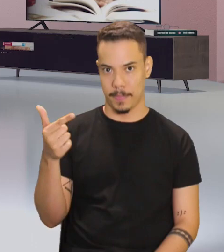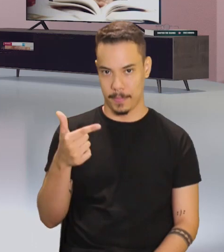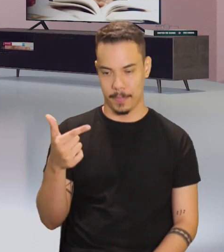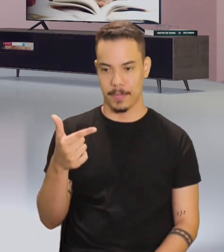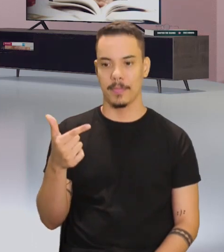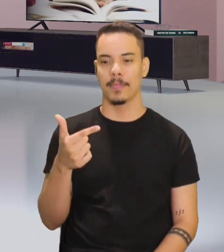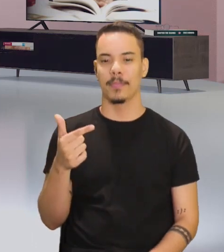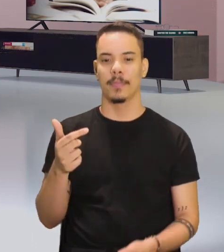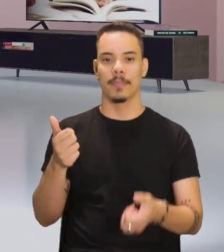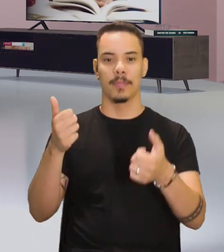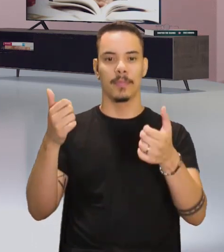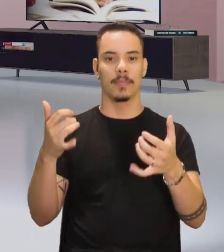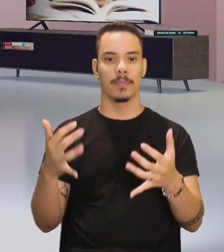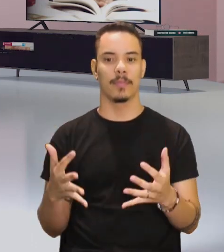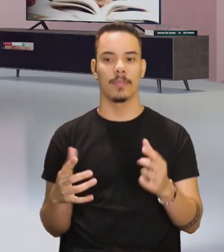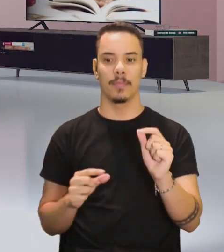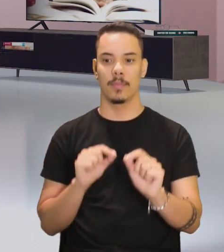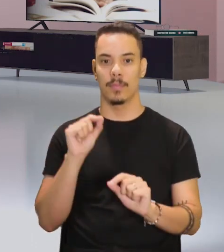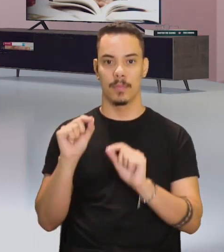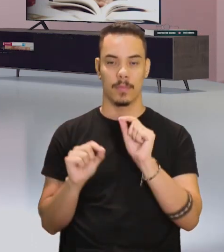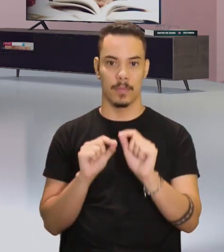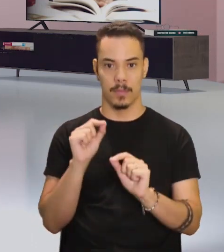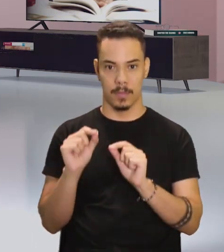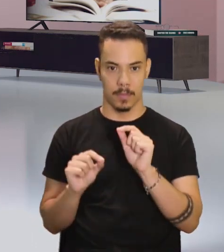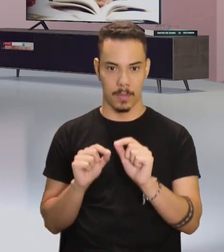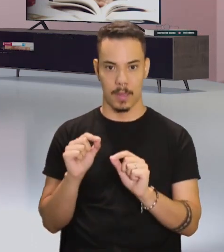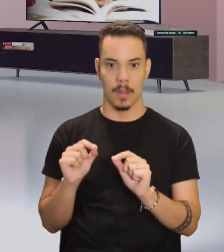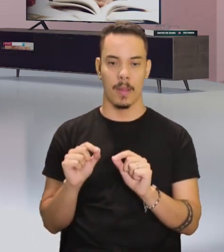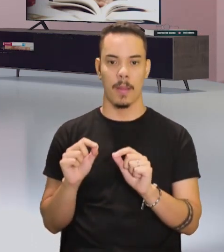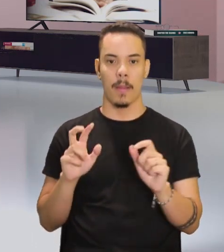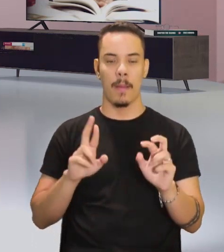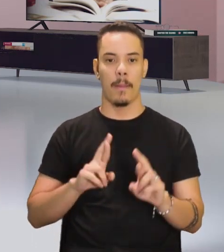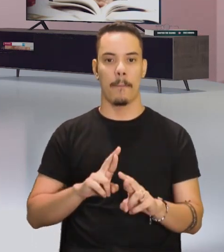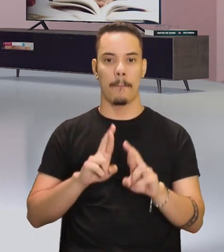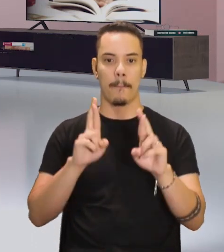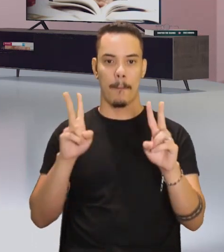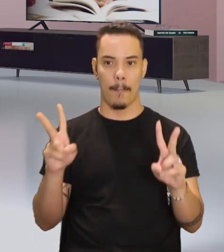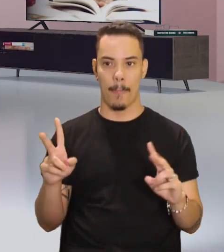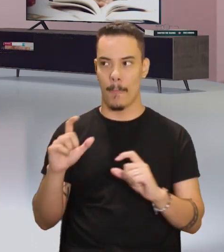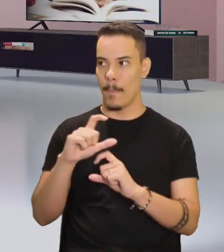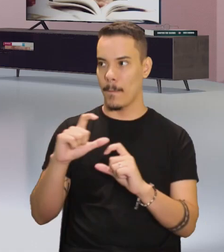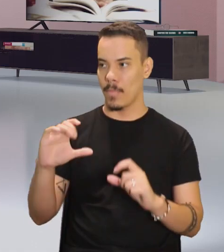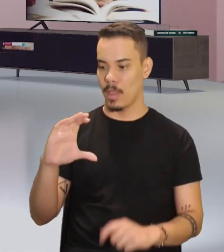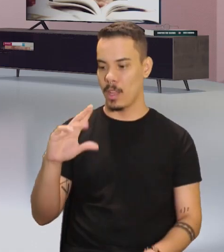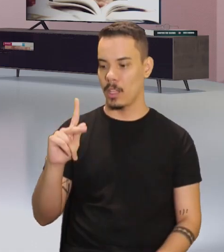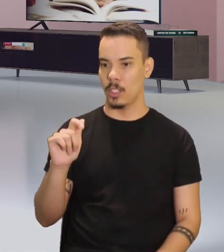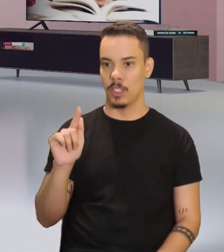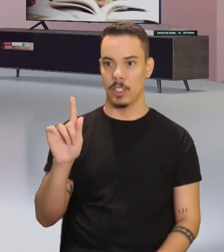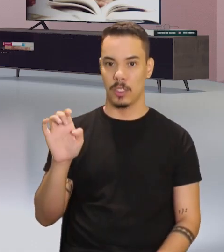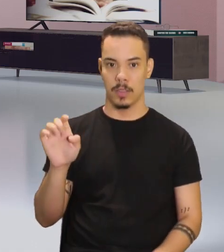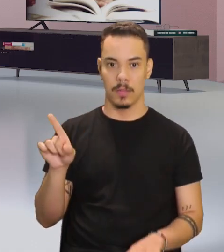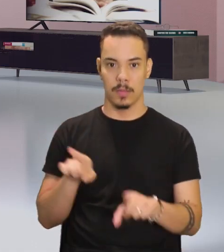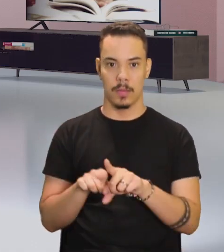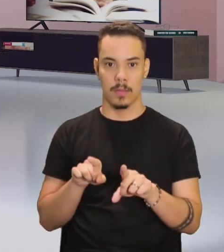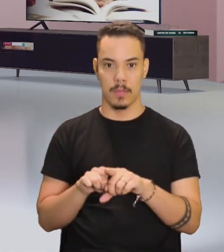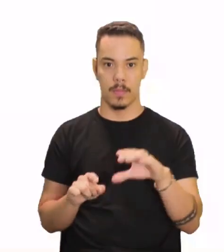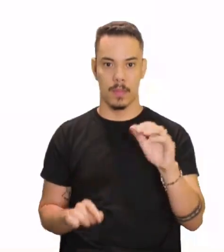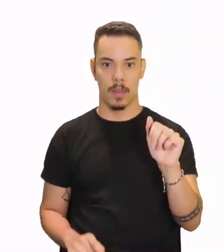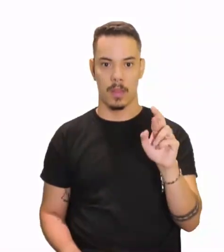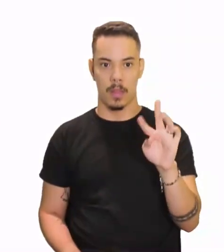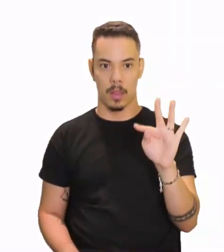21.2 queimadinha sobre a diferença de charge e cartoon